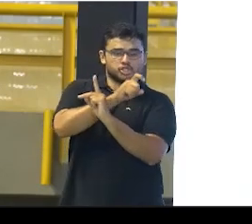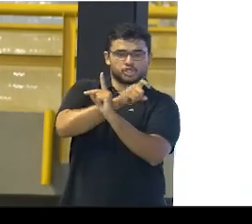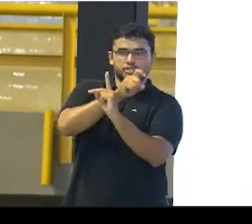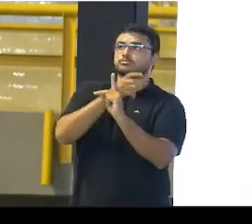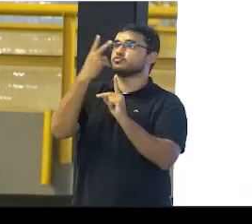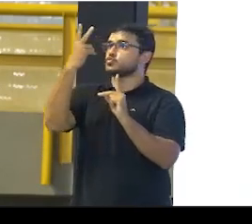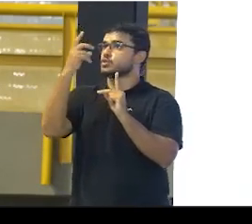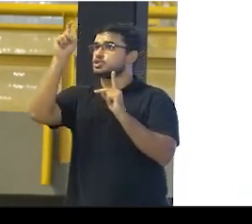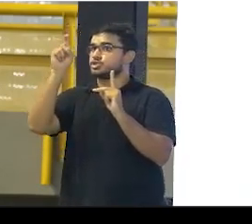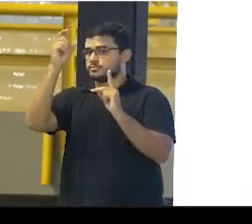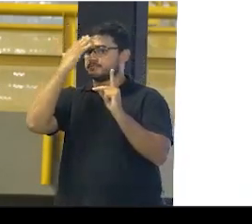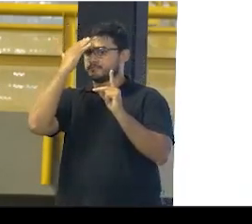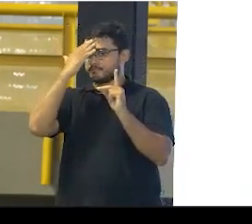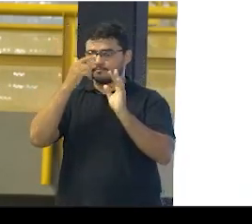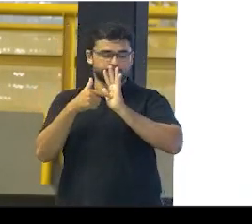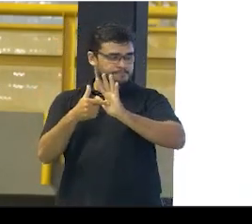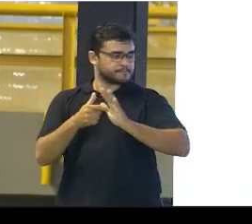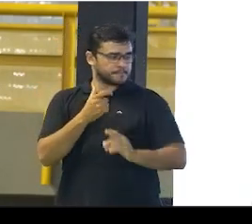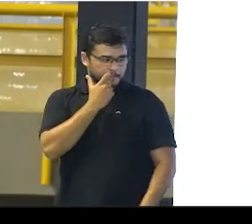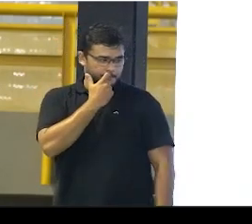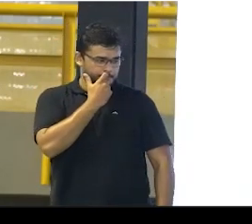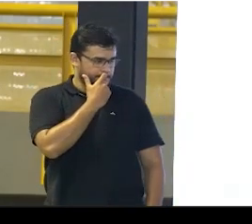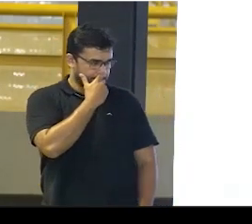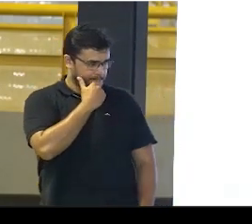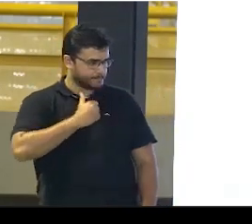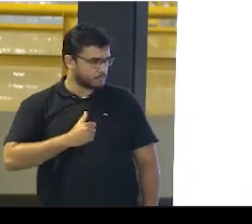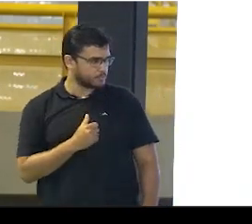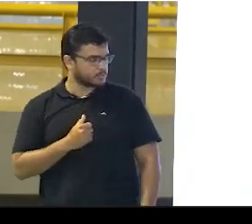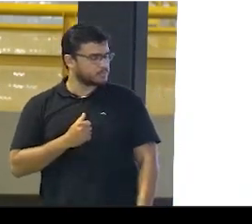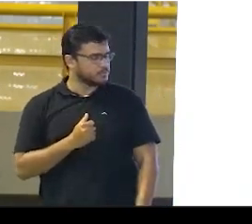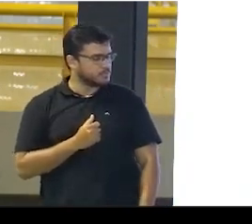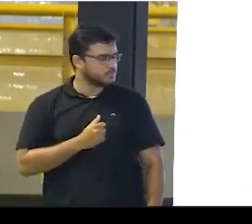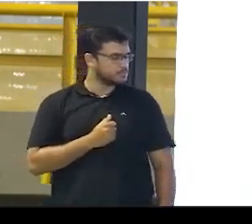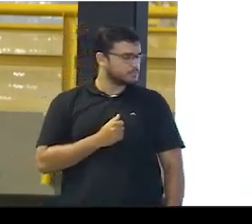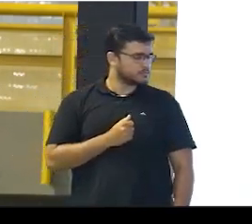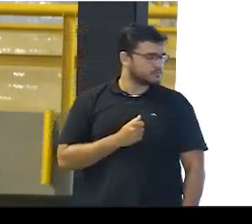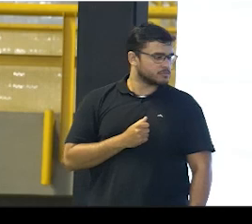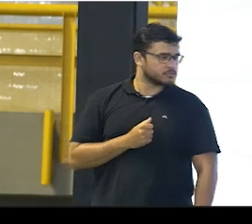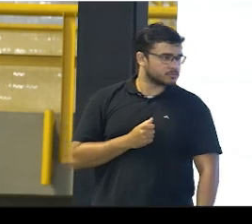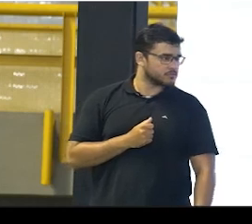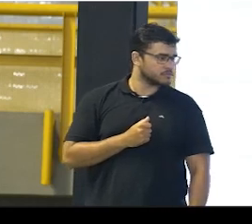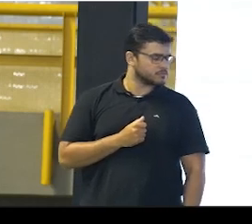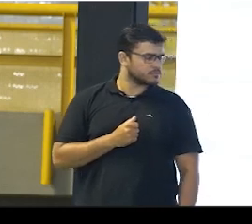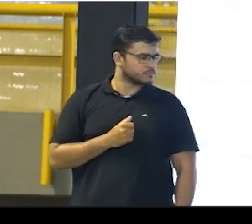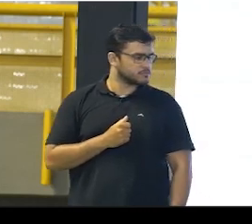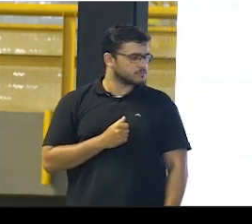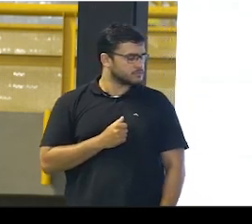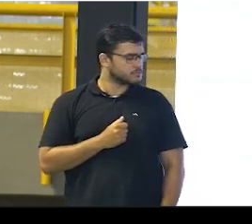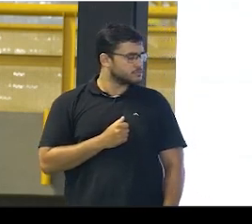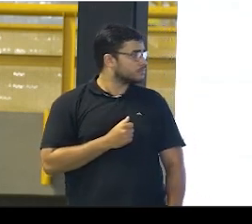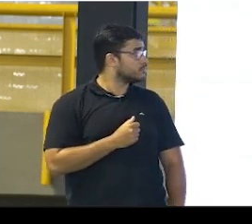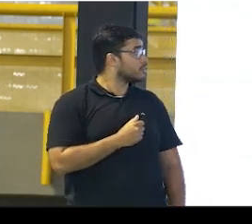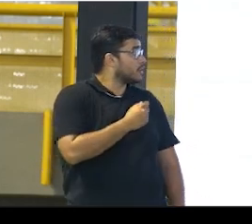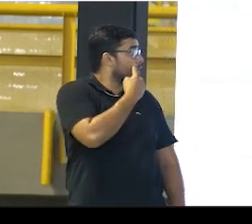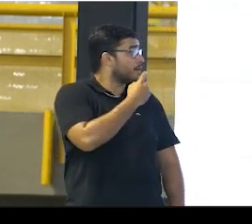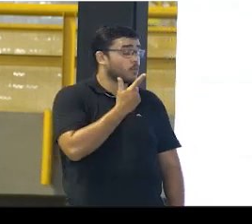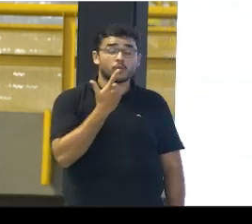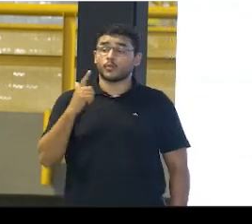nós falamos que é base maior mais base menor, 18 mais